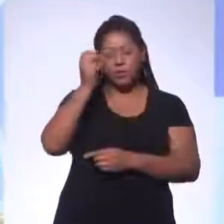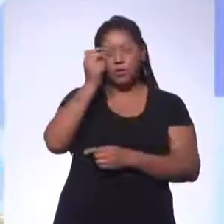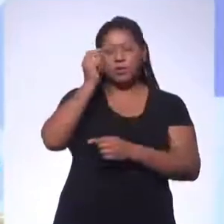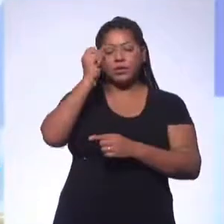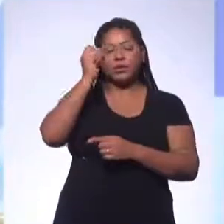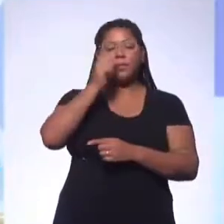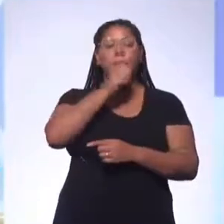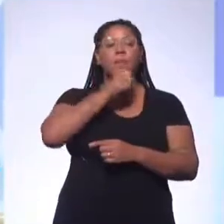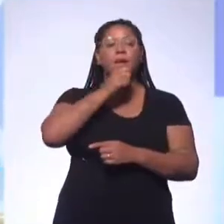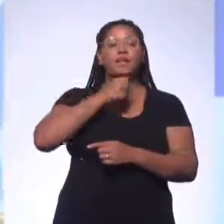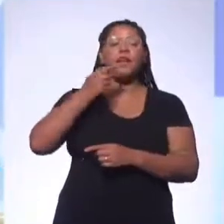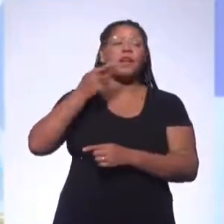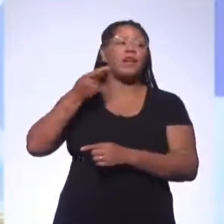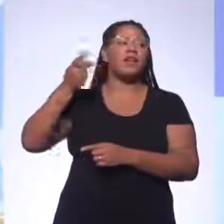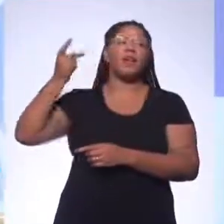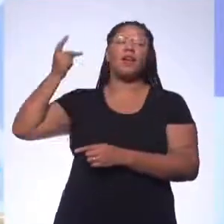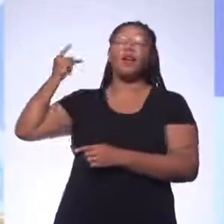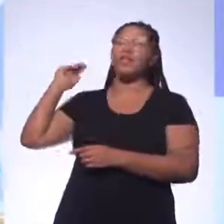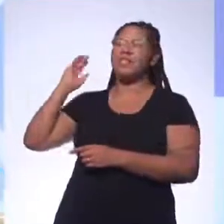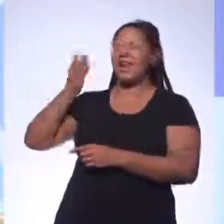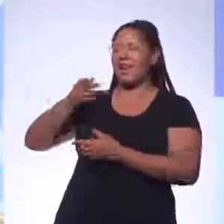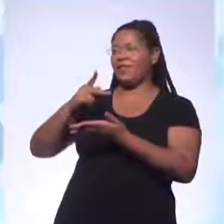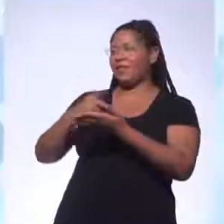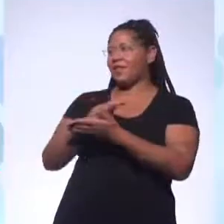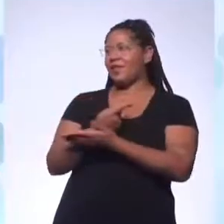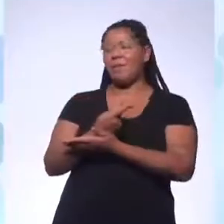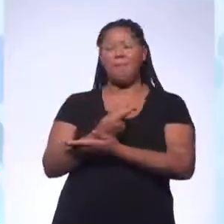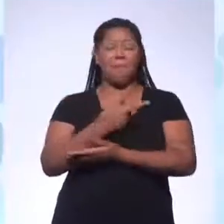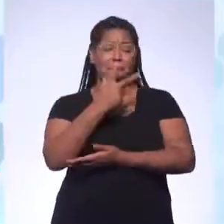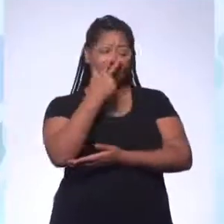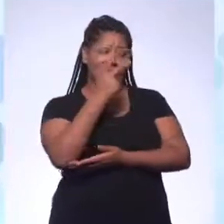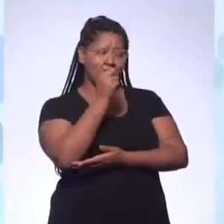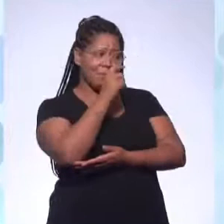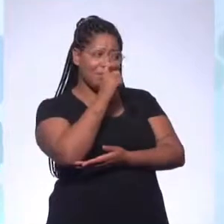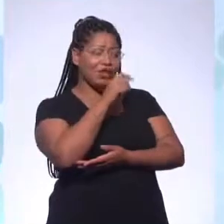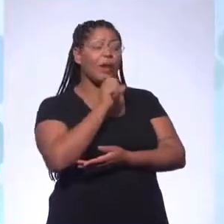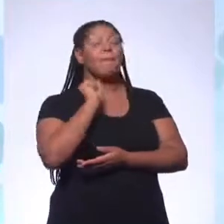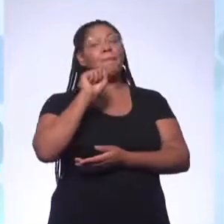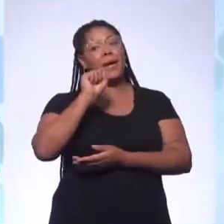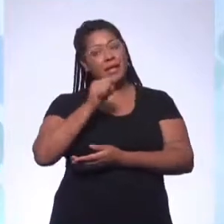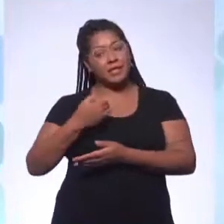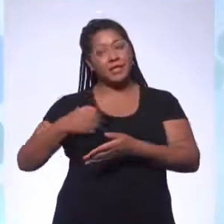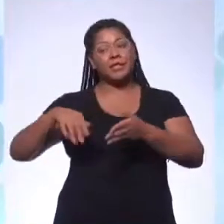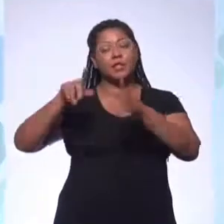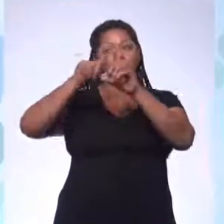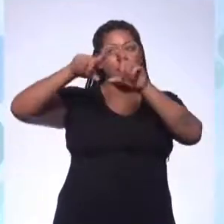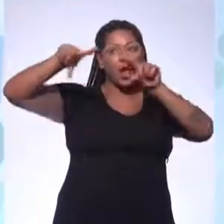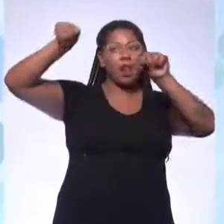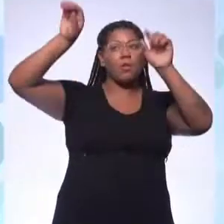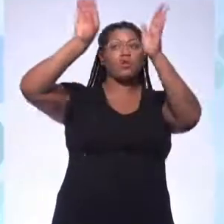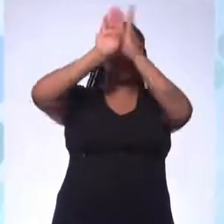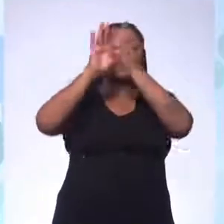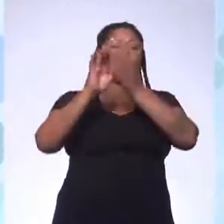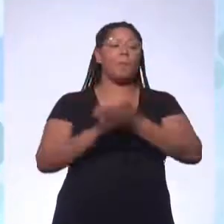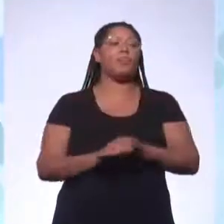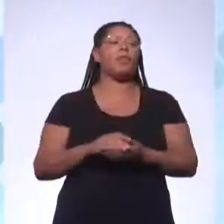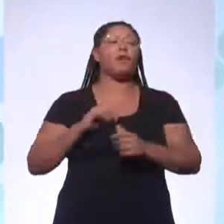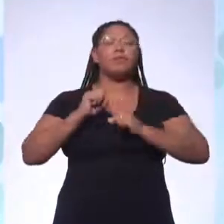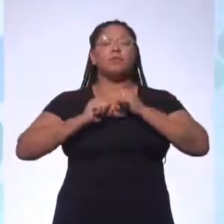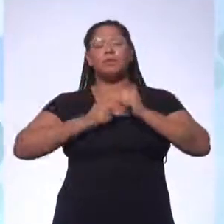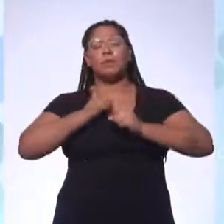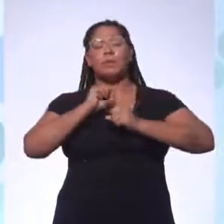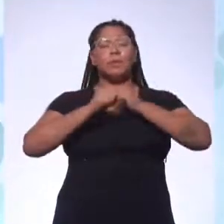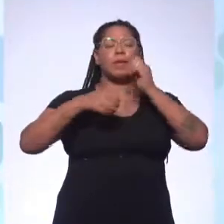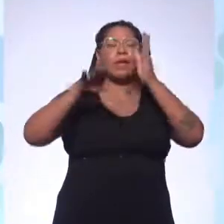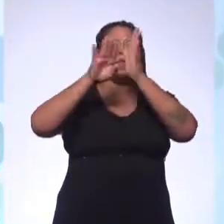aconteceu? Será Isso daí deve ser mentira. Isso, mas chegaram mesmo. E como a Isa falou, essa corrida pelo espaço,